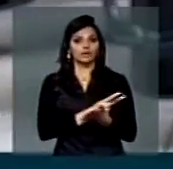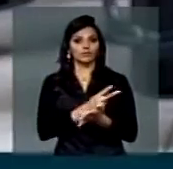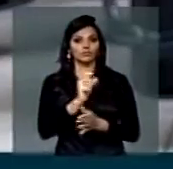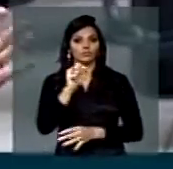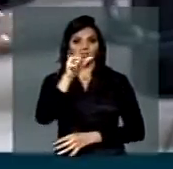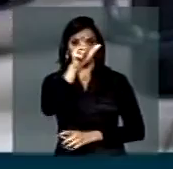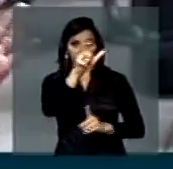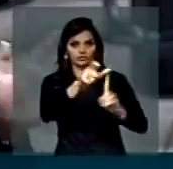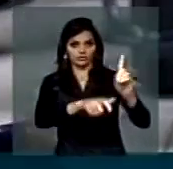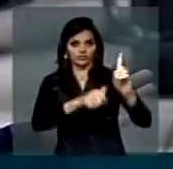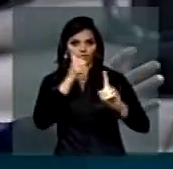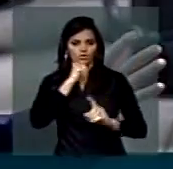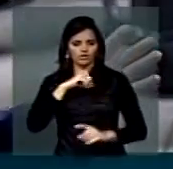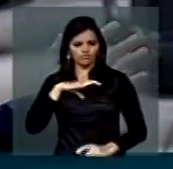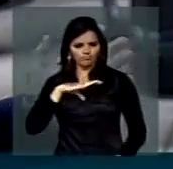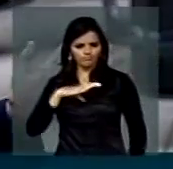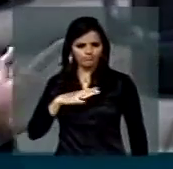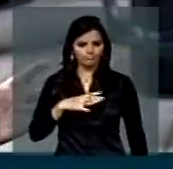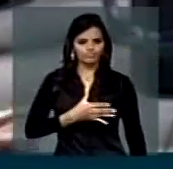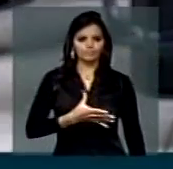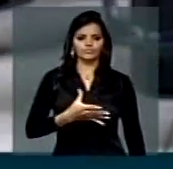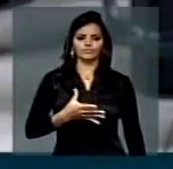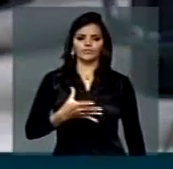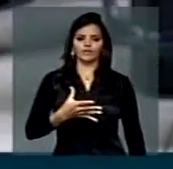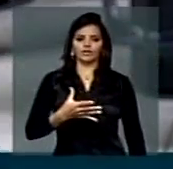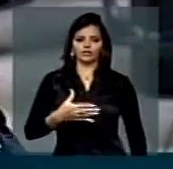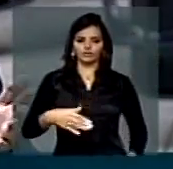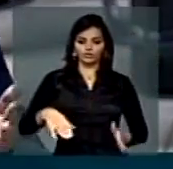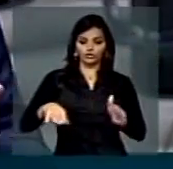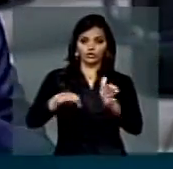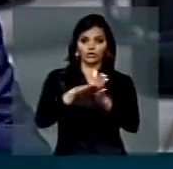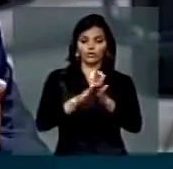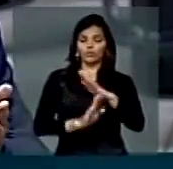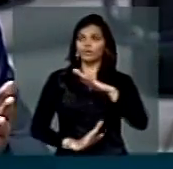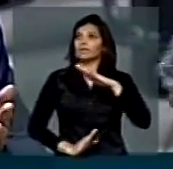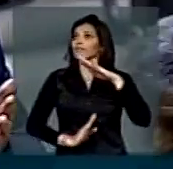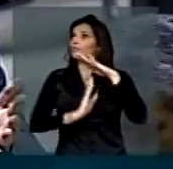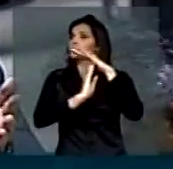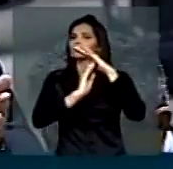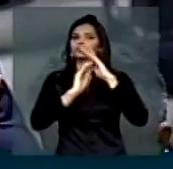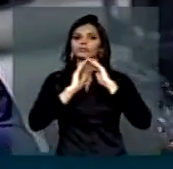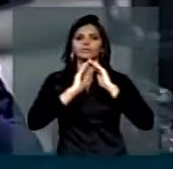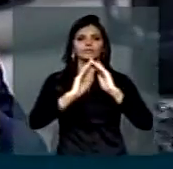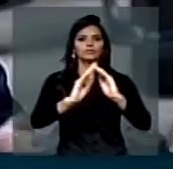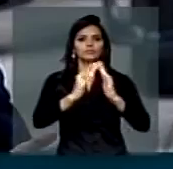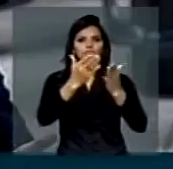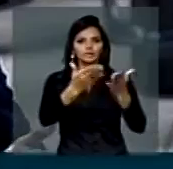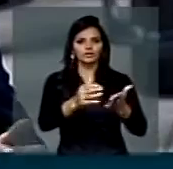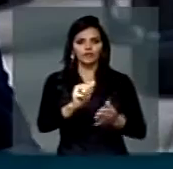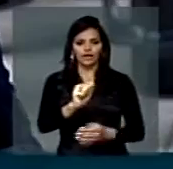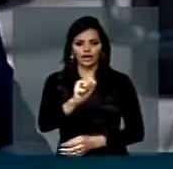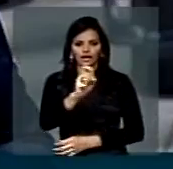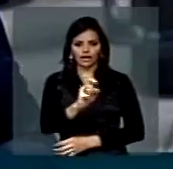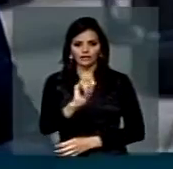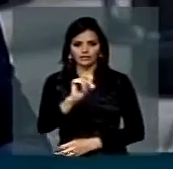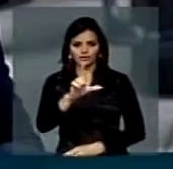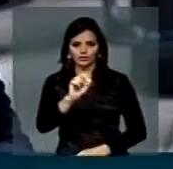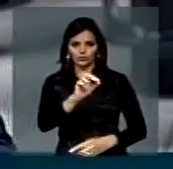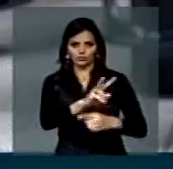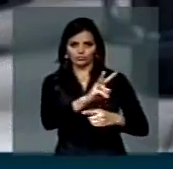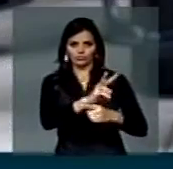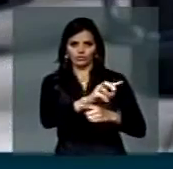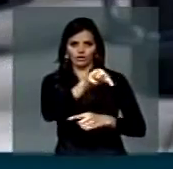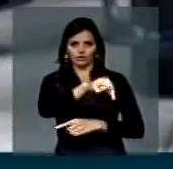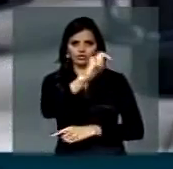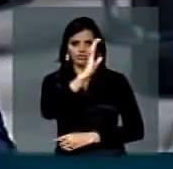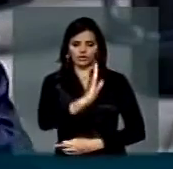essa mulher, esta guerreira, que chegou ao limite de pedir o asilo aqui